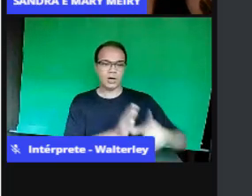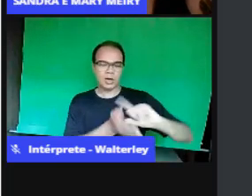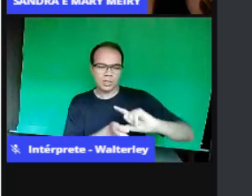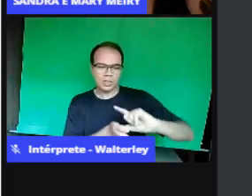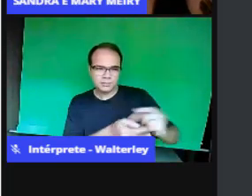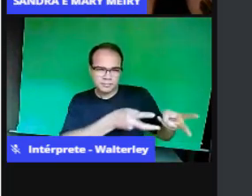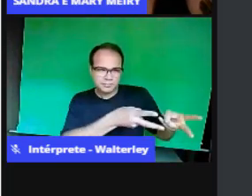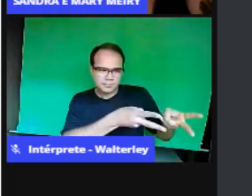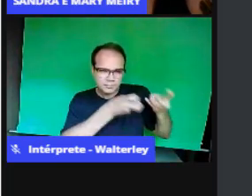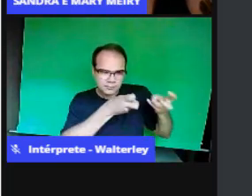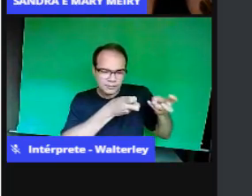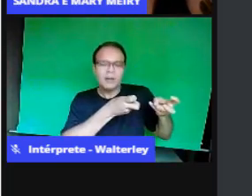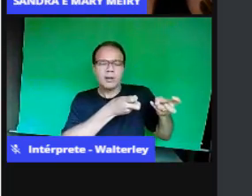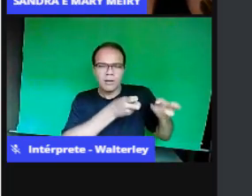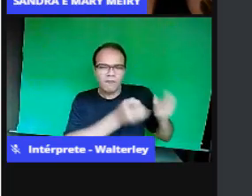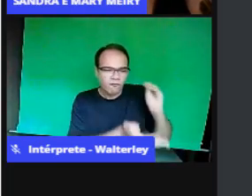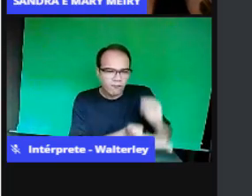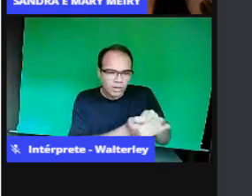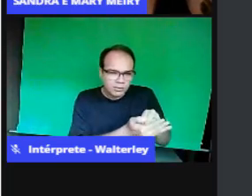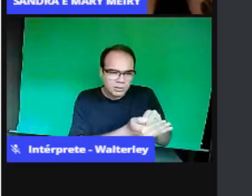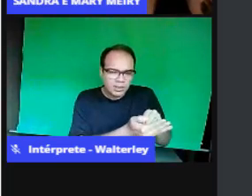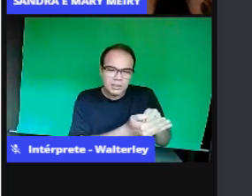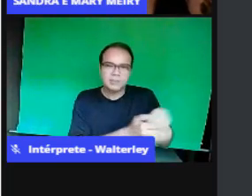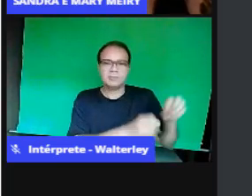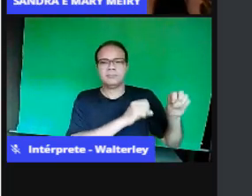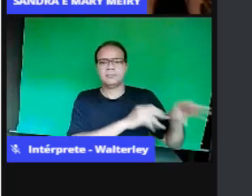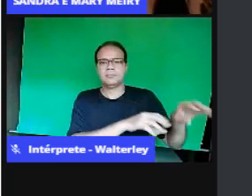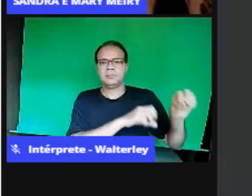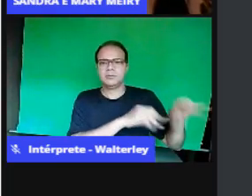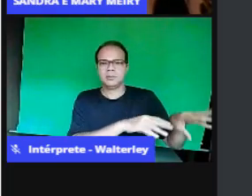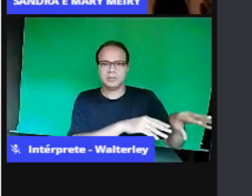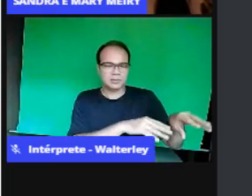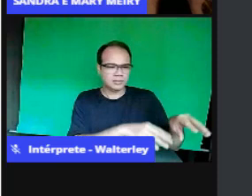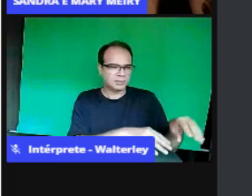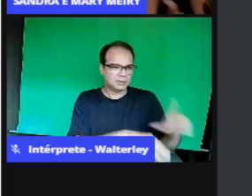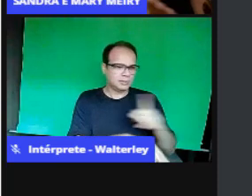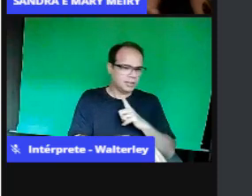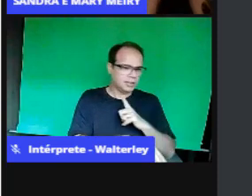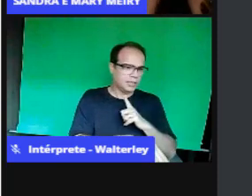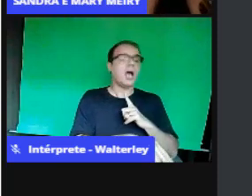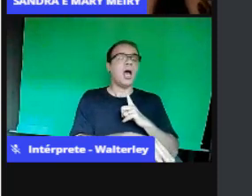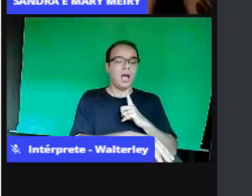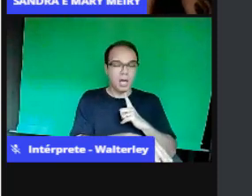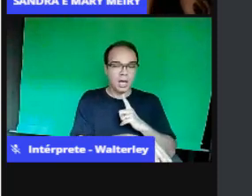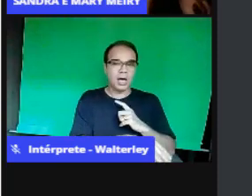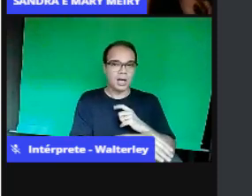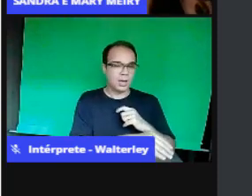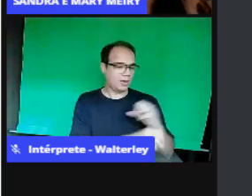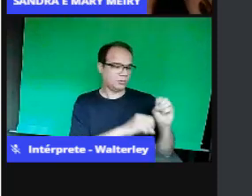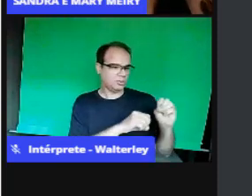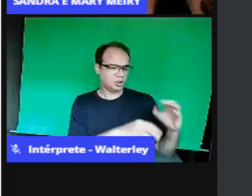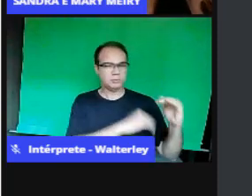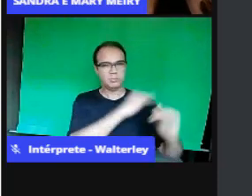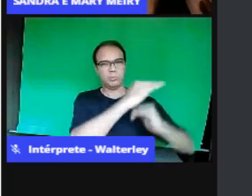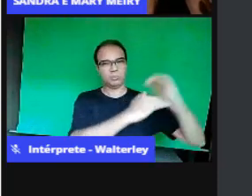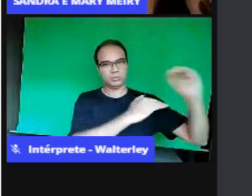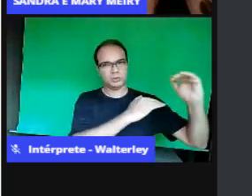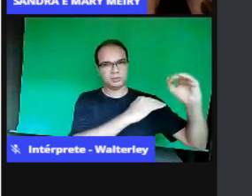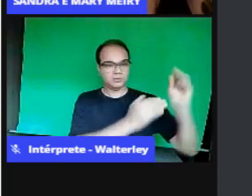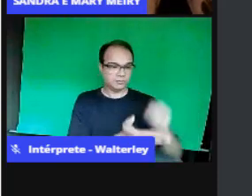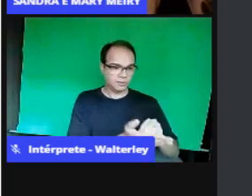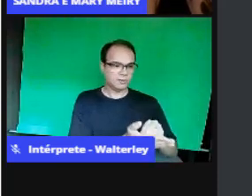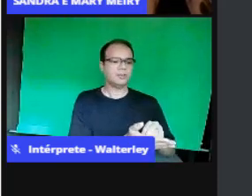porque a partir do que me dá de resposta de habilidade existente, eu vou estabelecer parâmetros